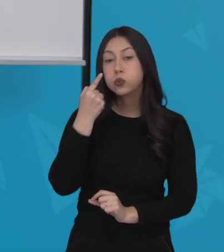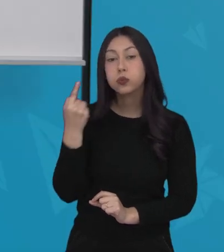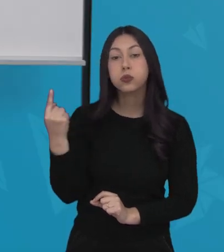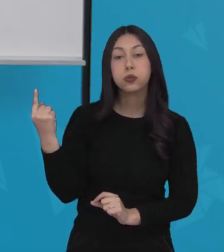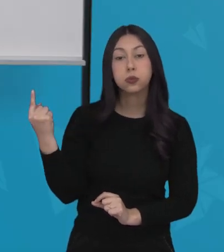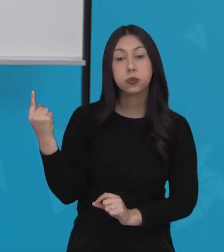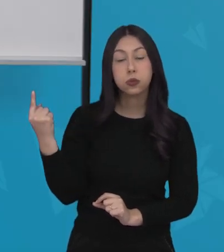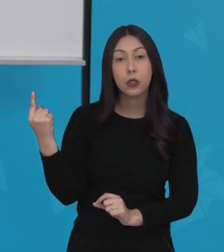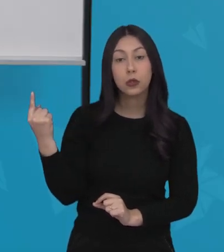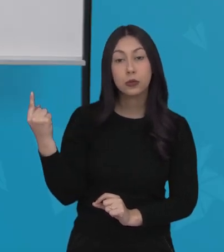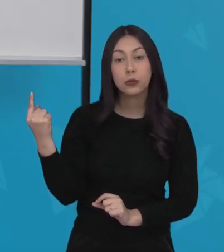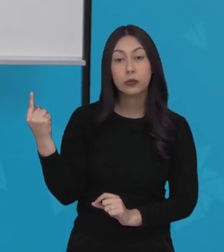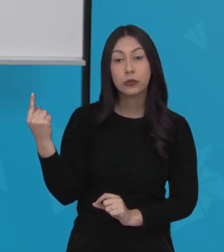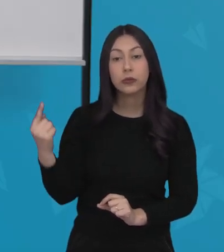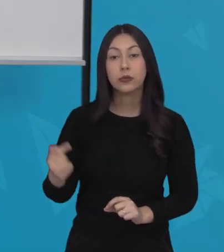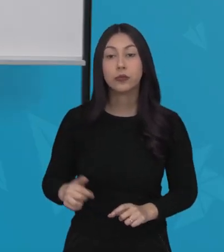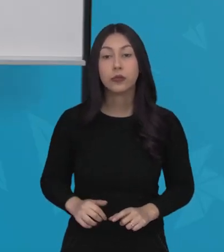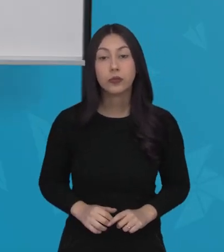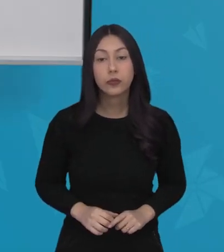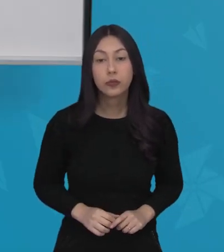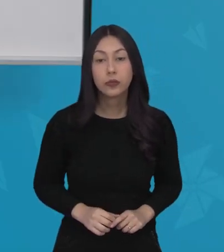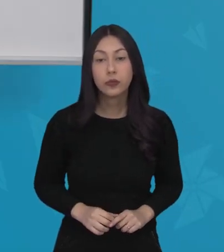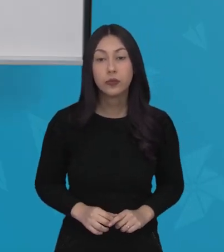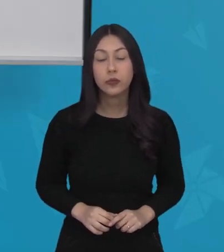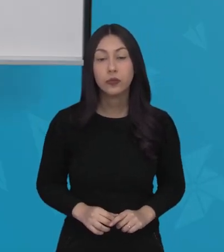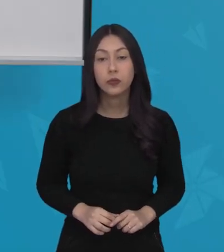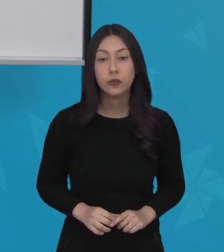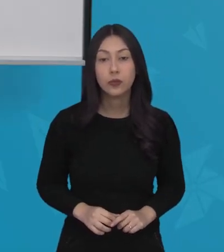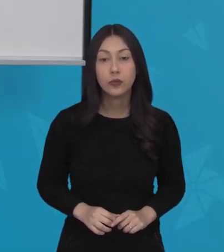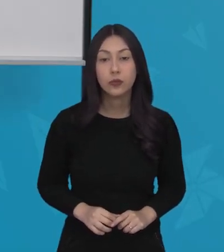base 10 é a seguinte.